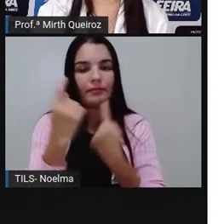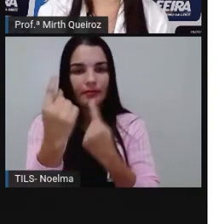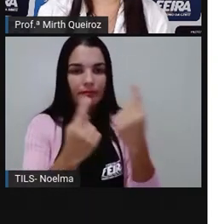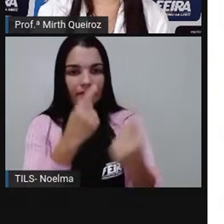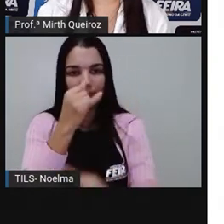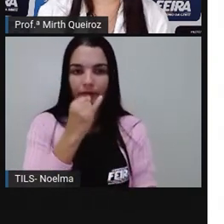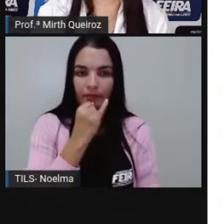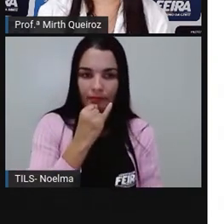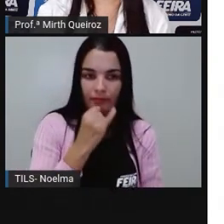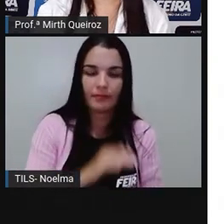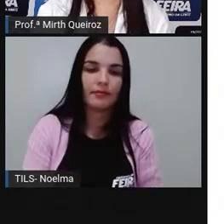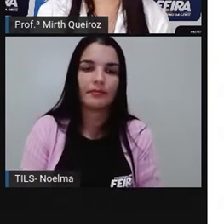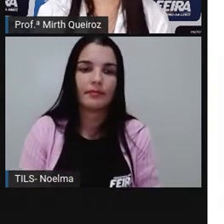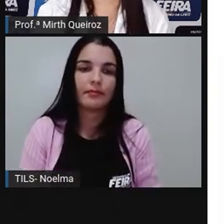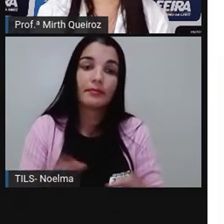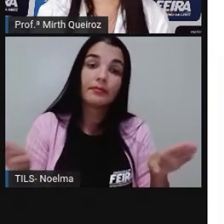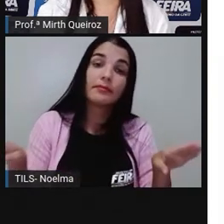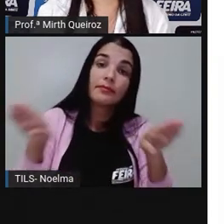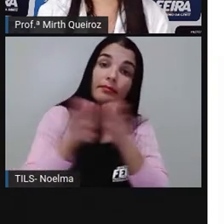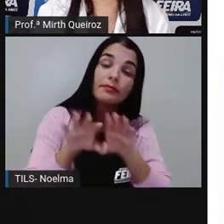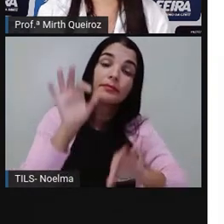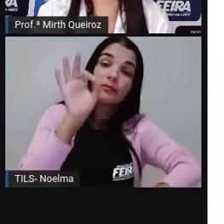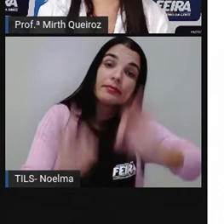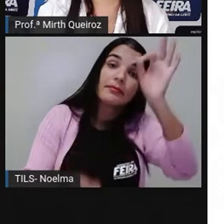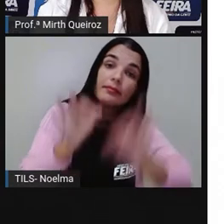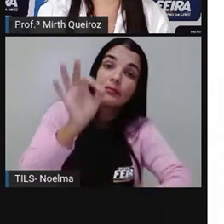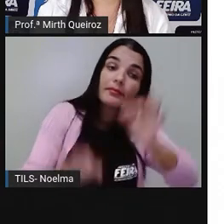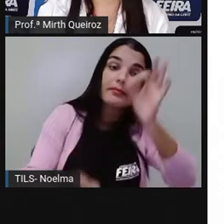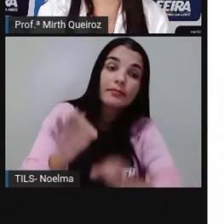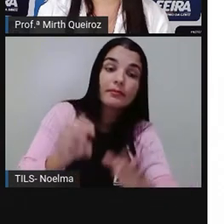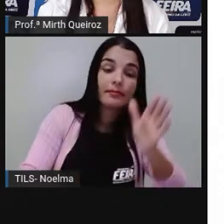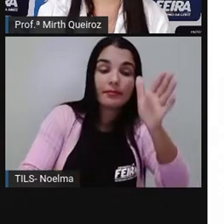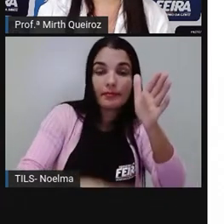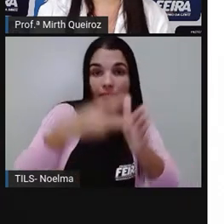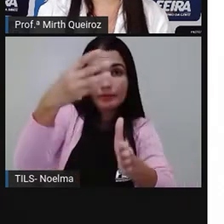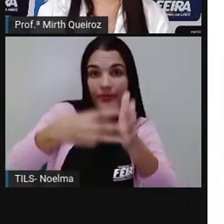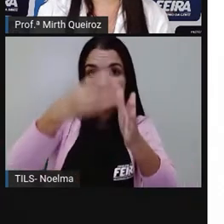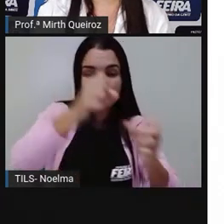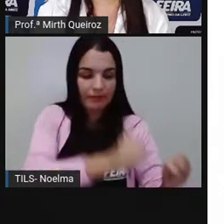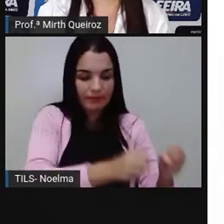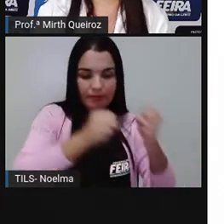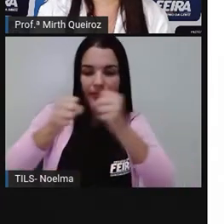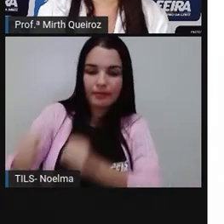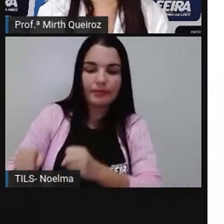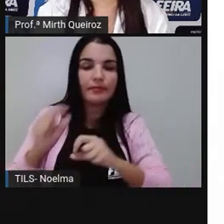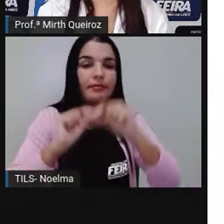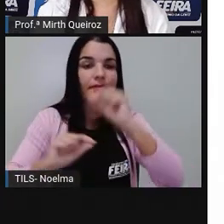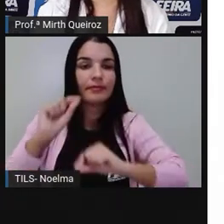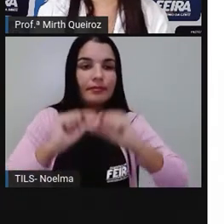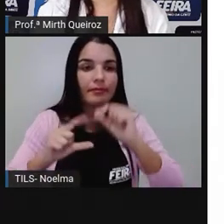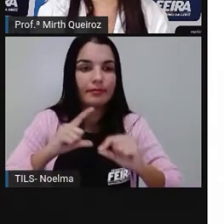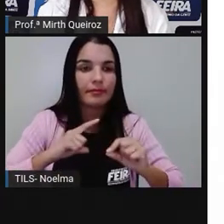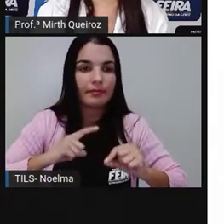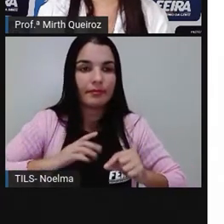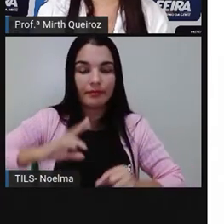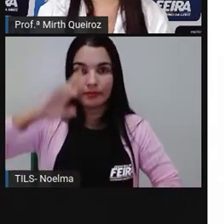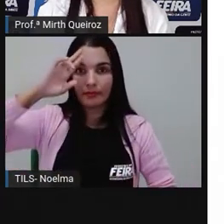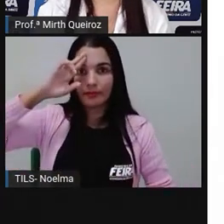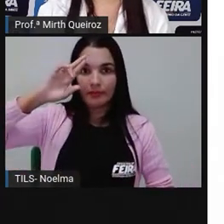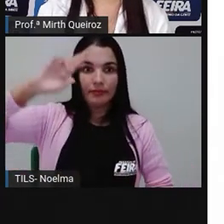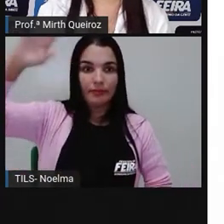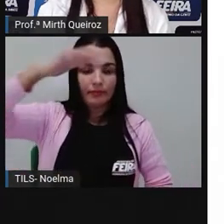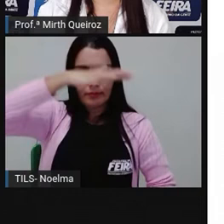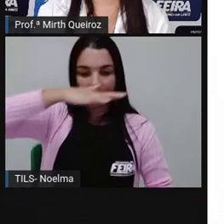exemplos. E na parte do judiciário, que é o terceiro poder, nós temos o Supremo Tribunal Federal,